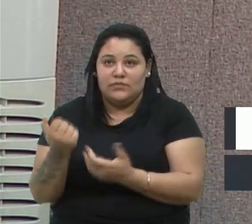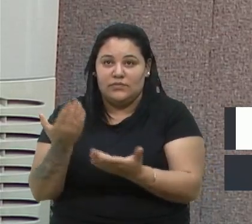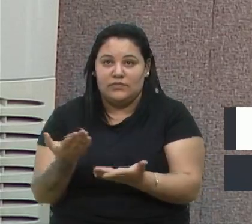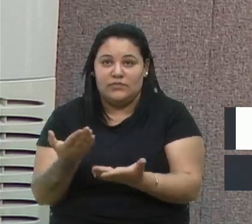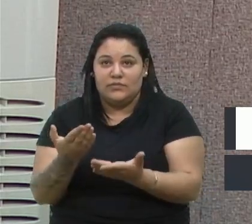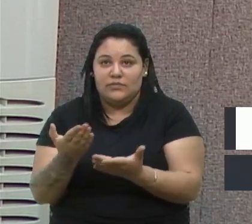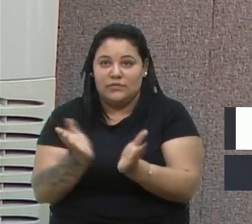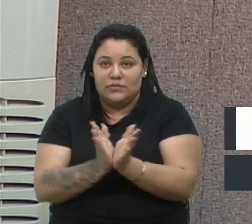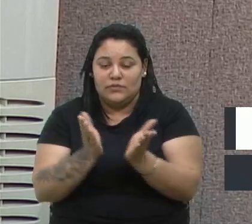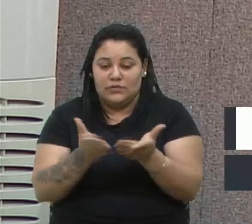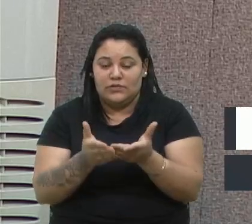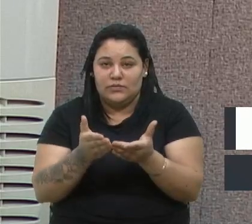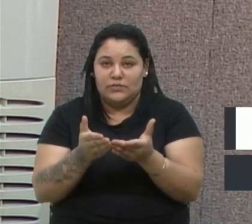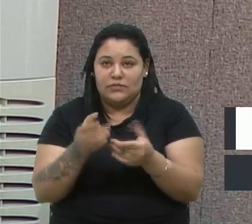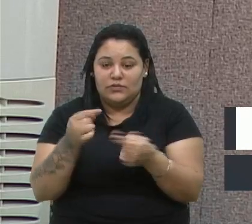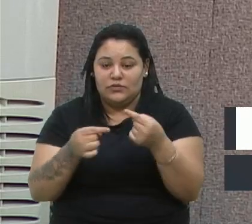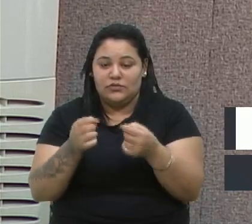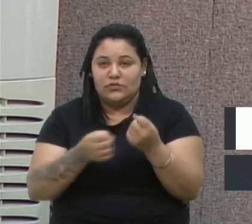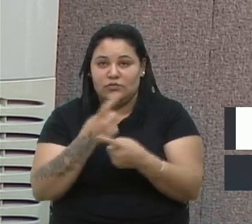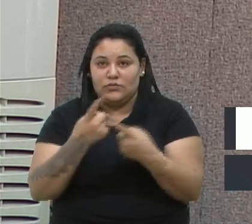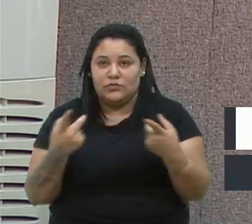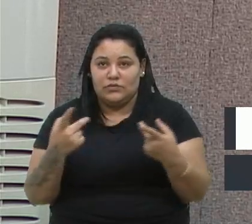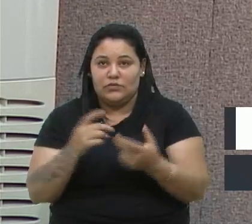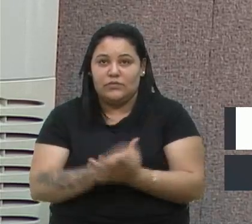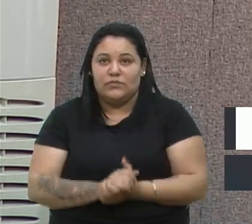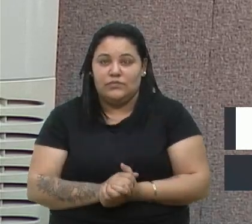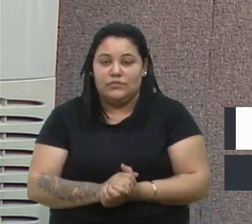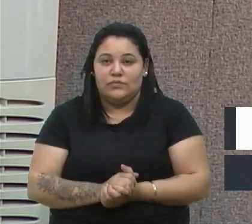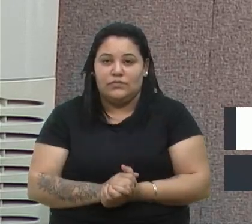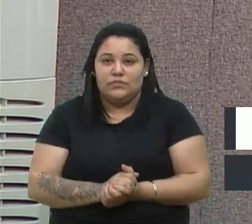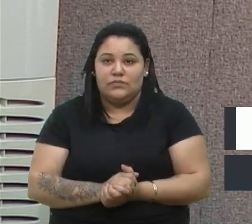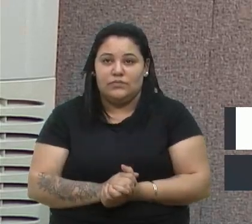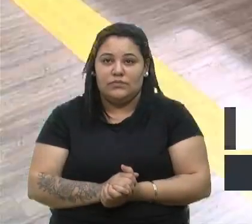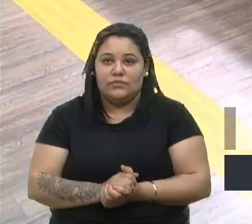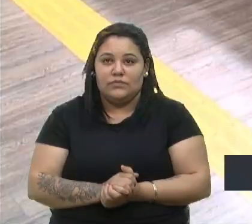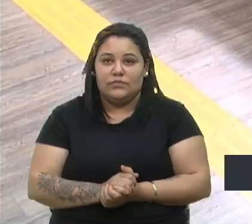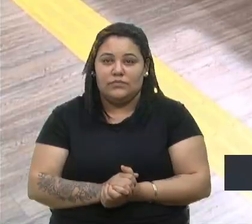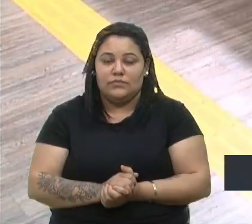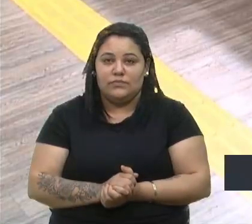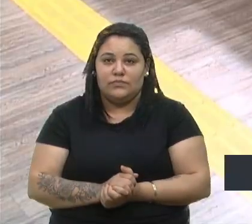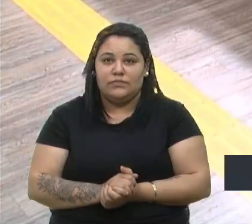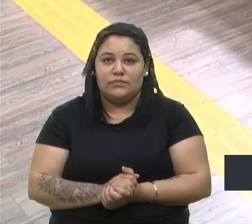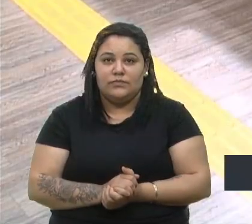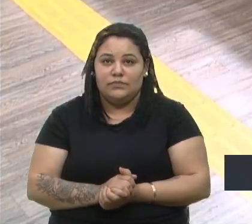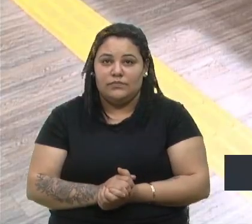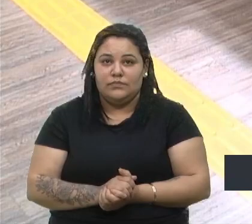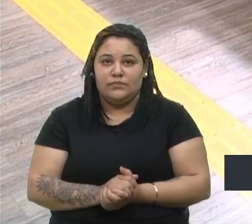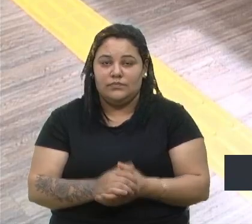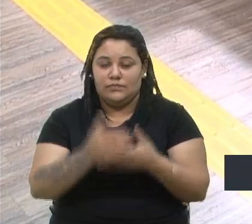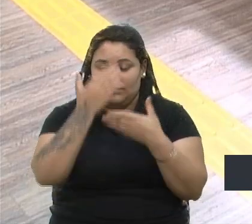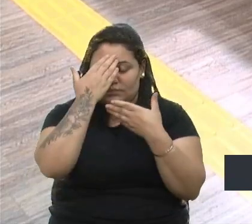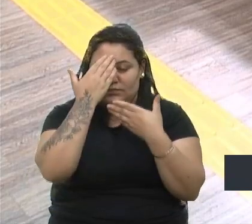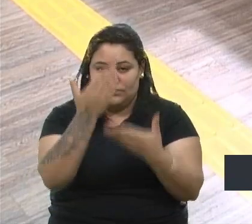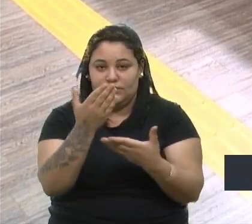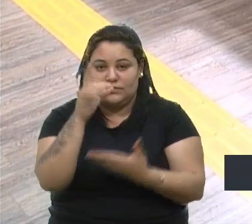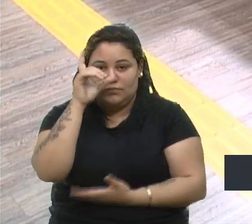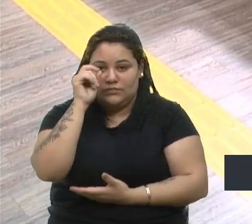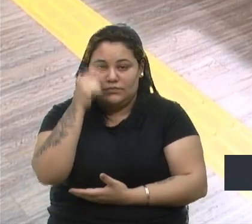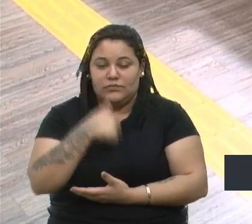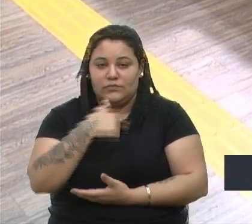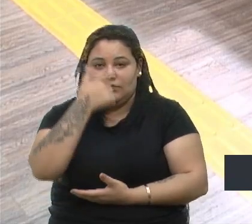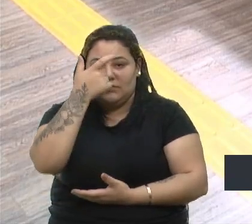discutir certos temas. Quem pediu a sua parte, Bressan? Obrigado, vereador Scalco. Eu acho que o senhor foi muito bem nas palavras.